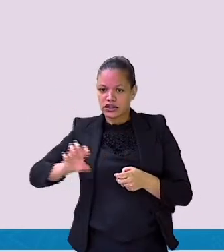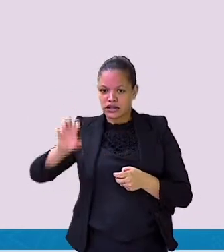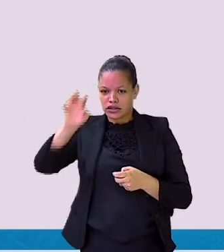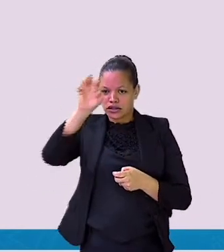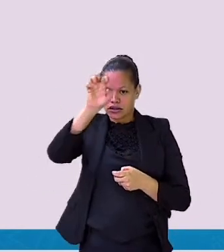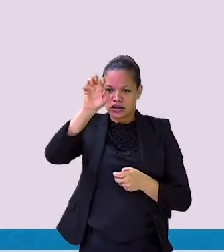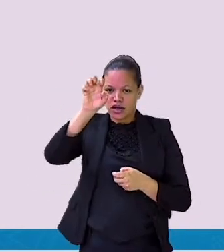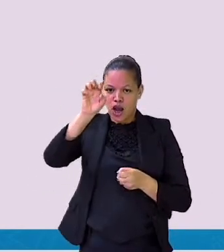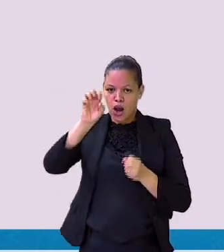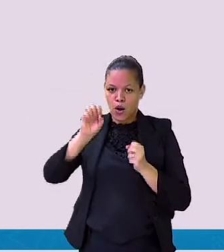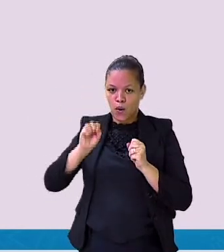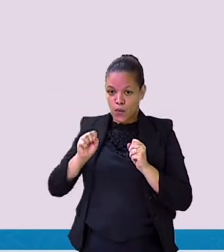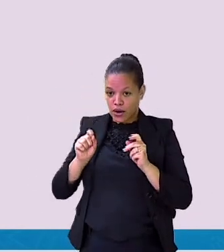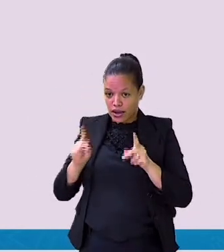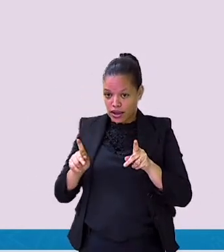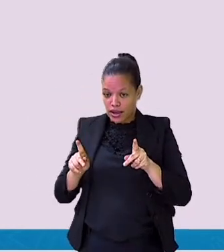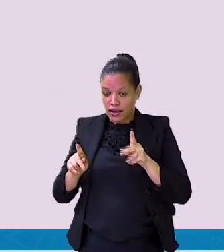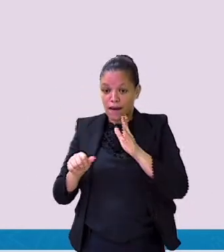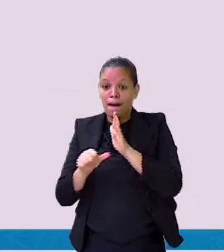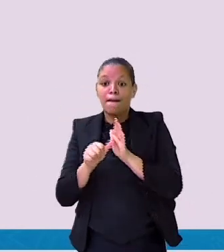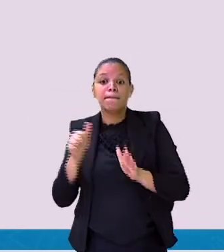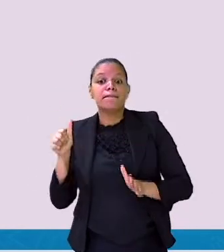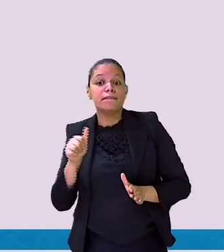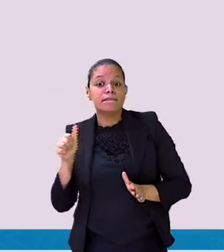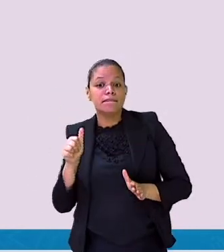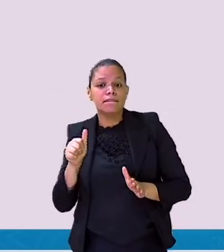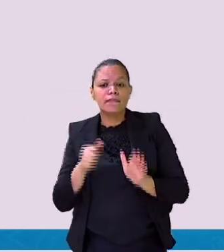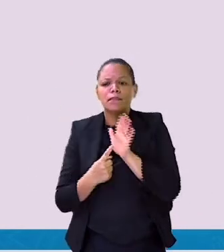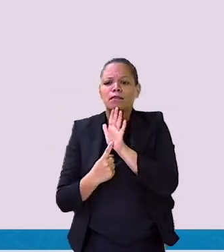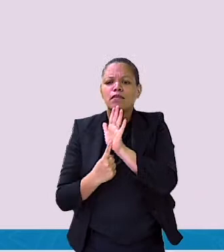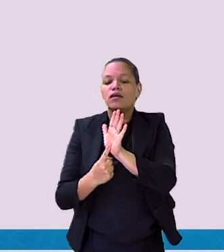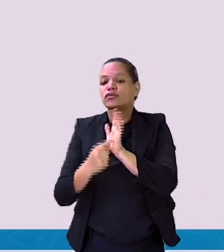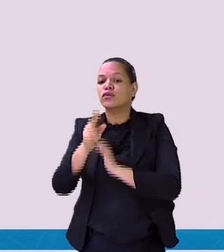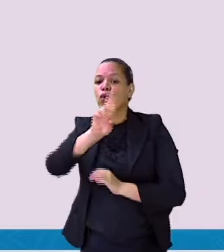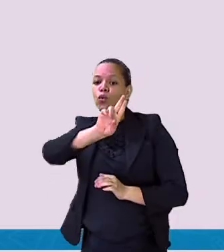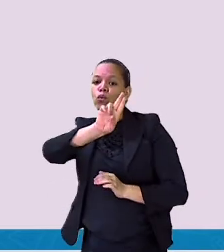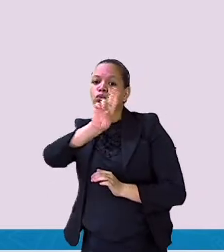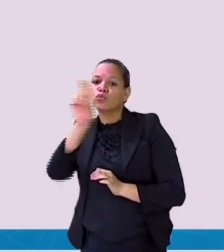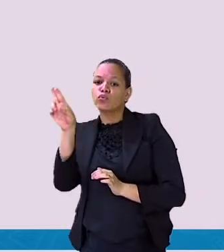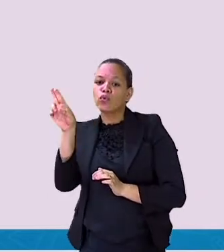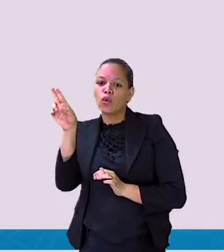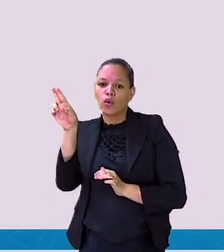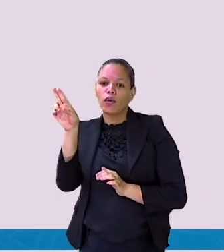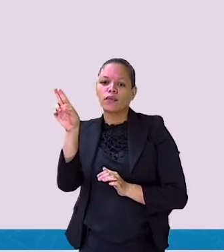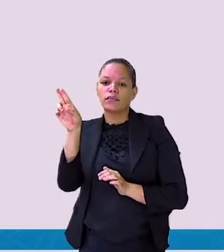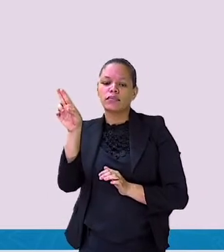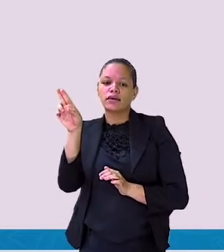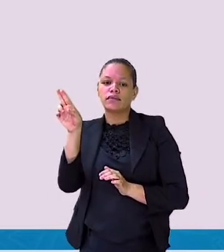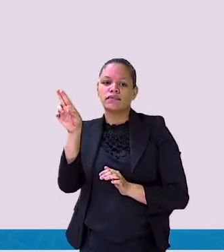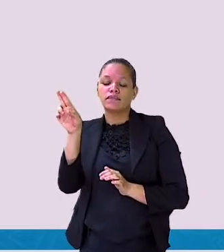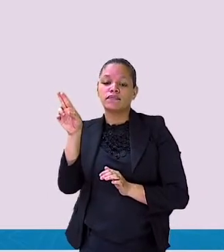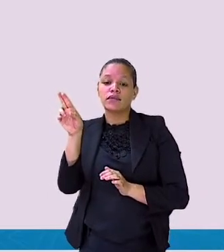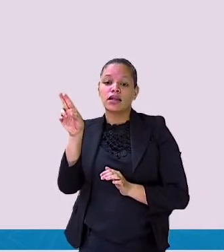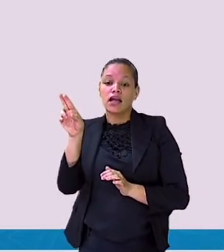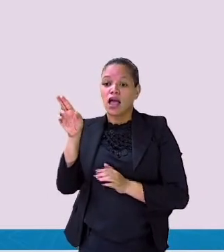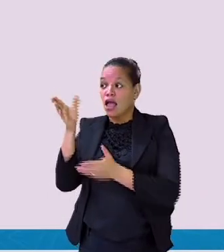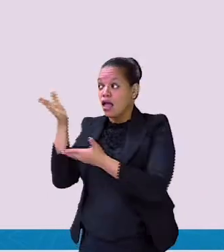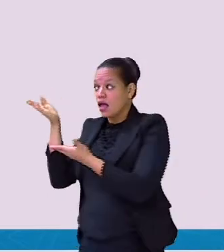o nome do gráfico. Vai aparecer o nome do gráfico. E nesse gráfico de colunas eu tenho